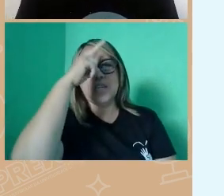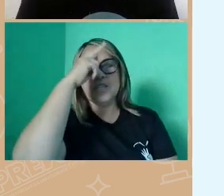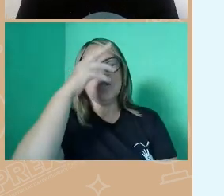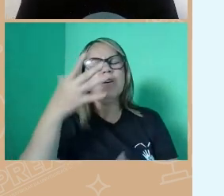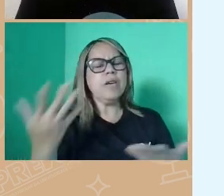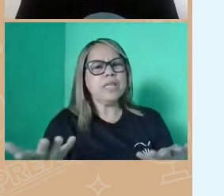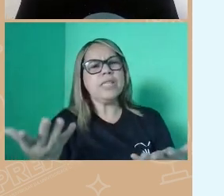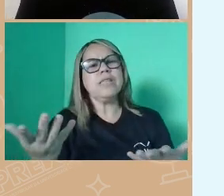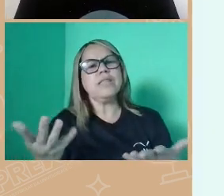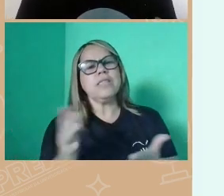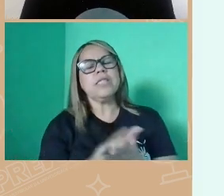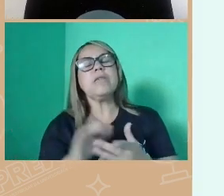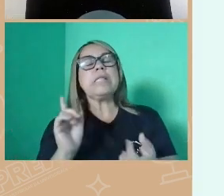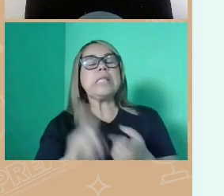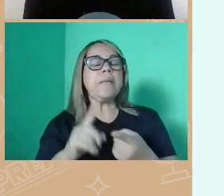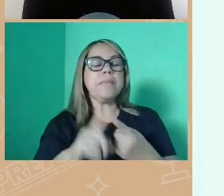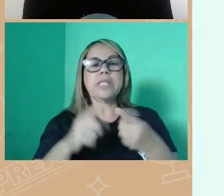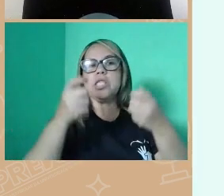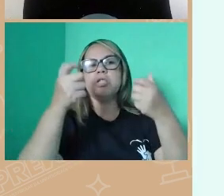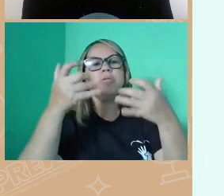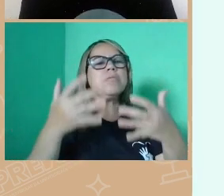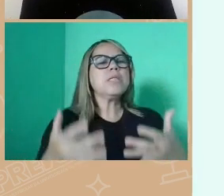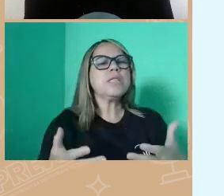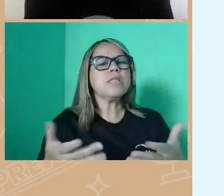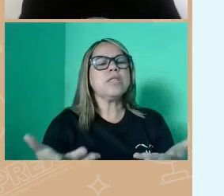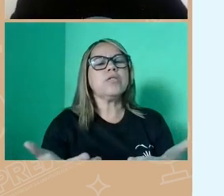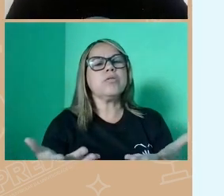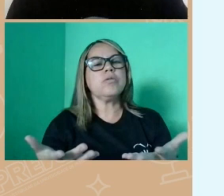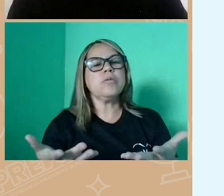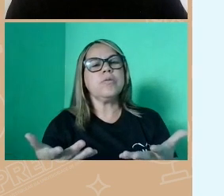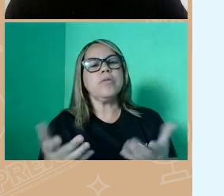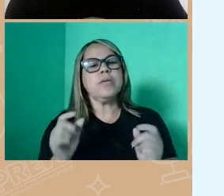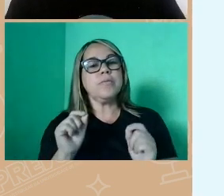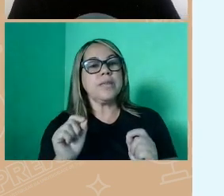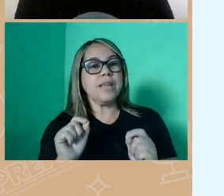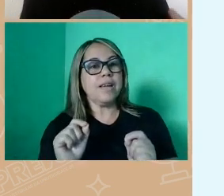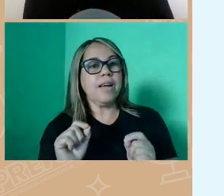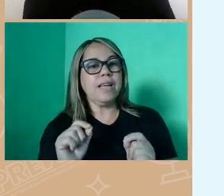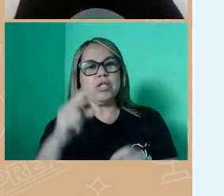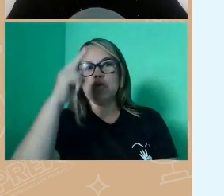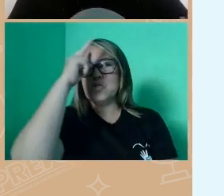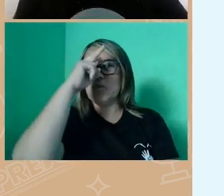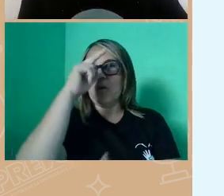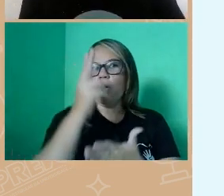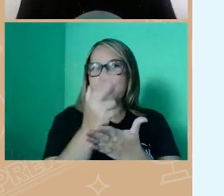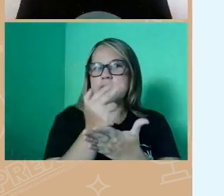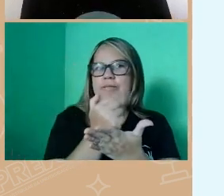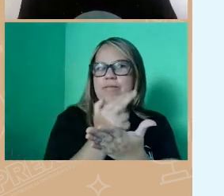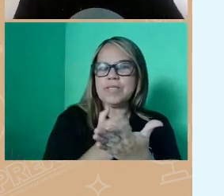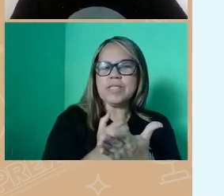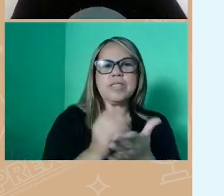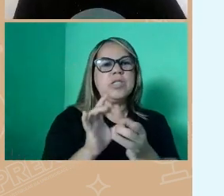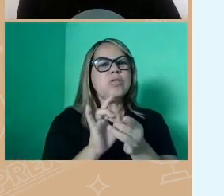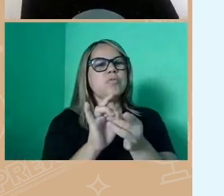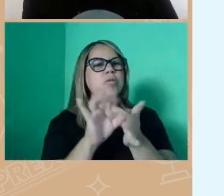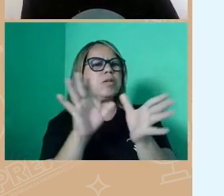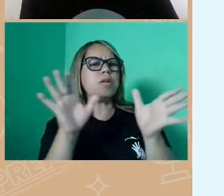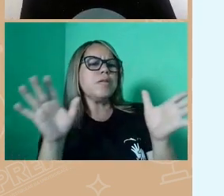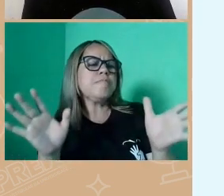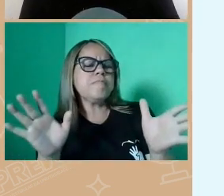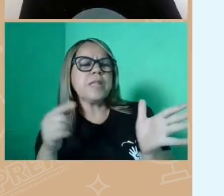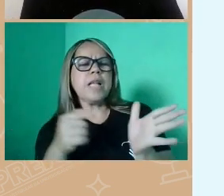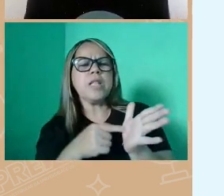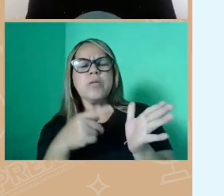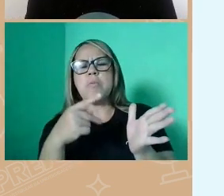eles estão falando justamente sobre isso, sobre a história em quadrinho que se dispõe, né? Que está lá disposta numa página